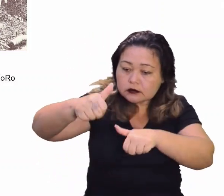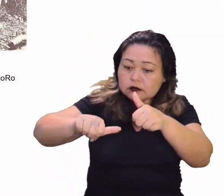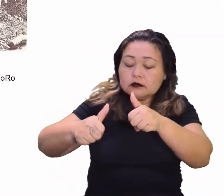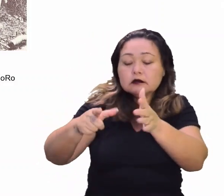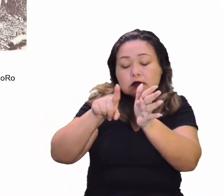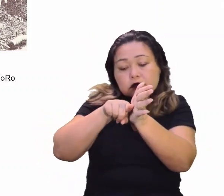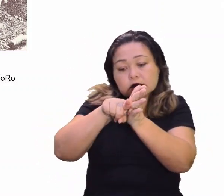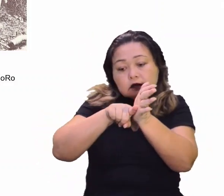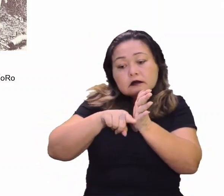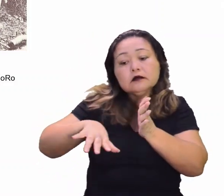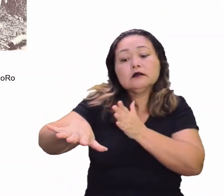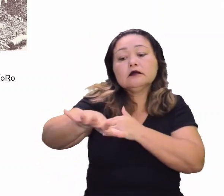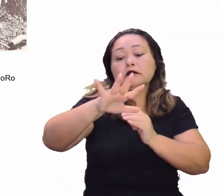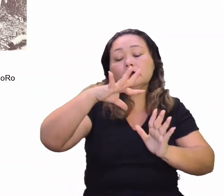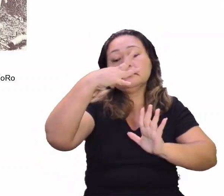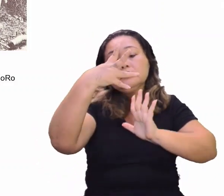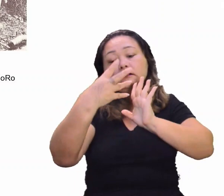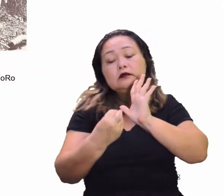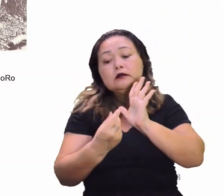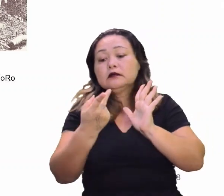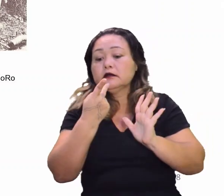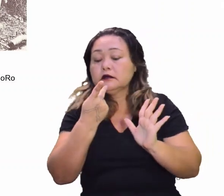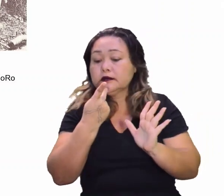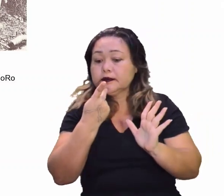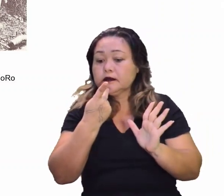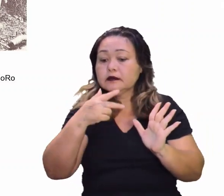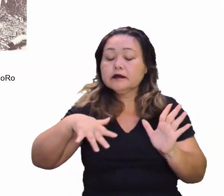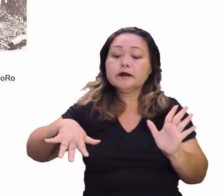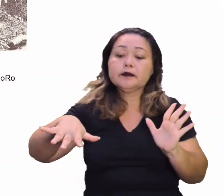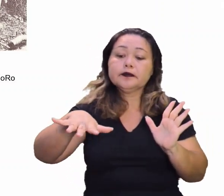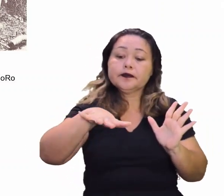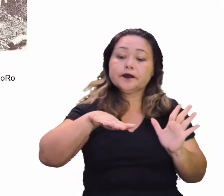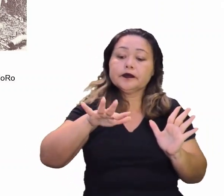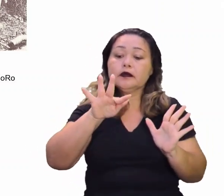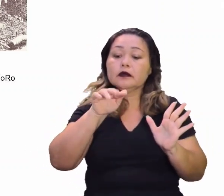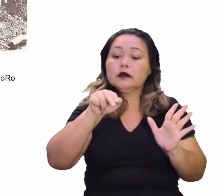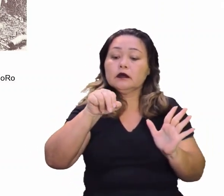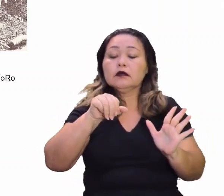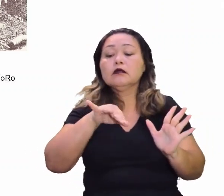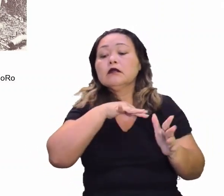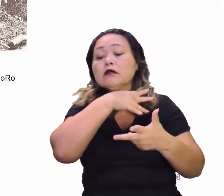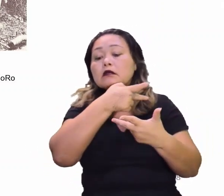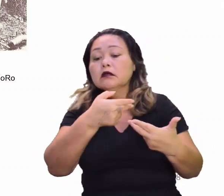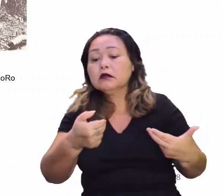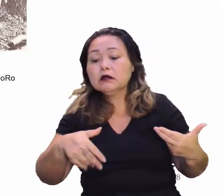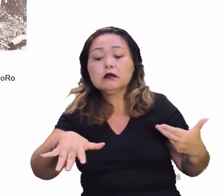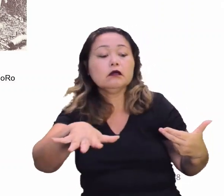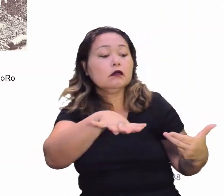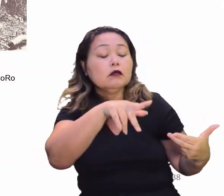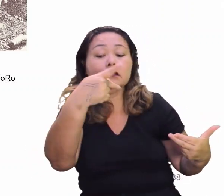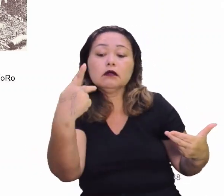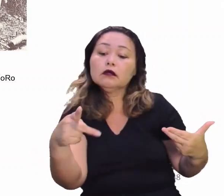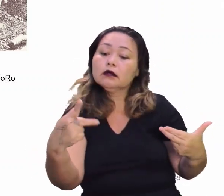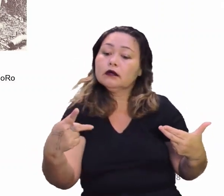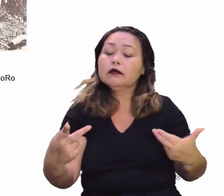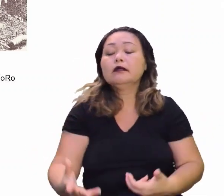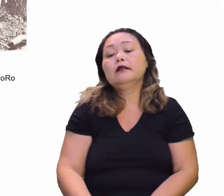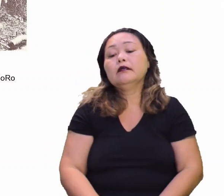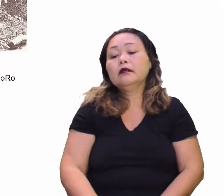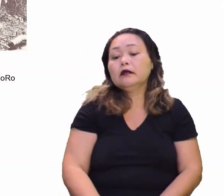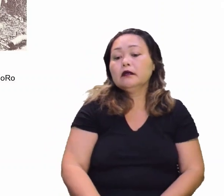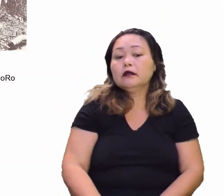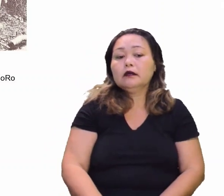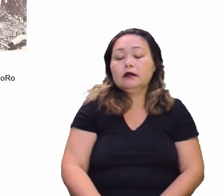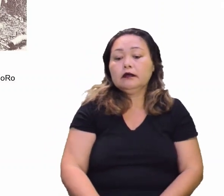dessa pesquisa, né, para a região amazônica, falando sobre a fauna, a flora da região. É isso?